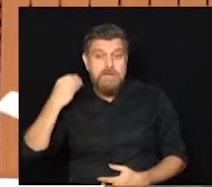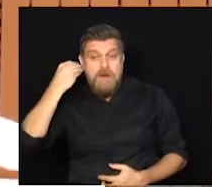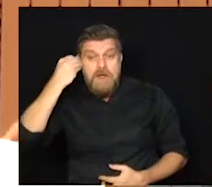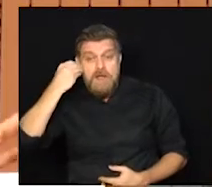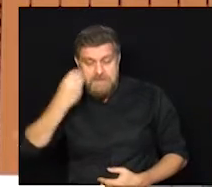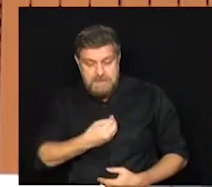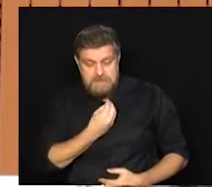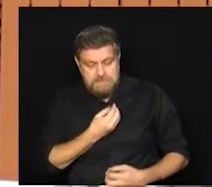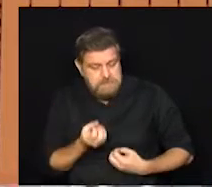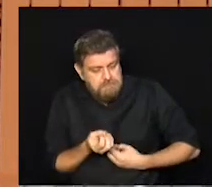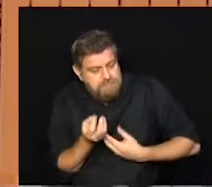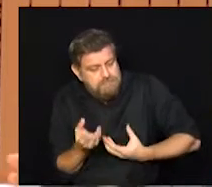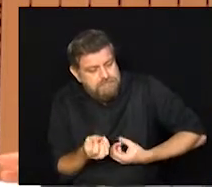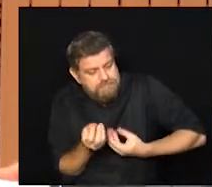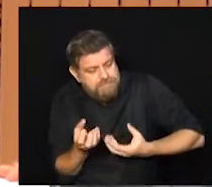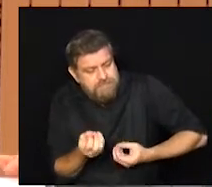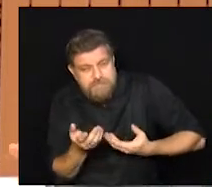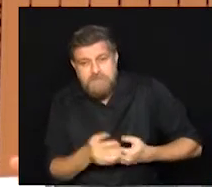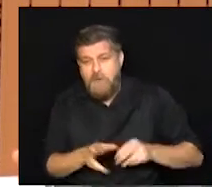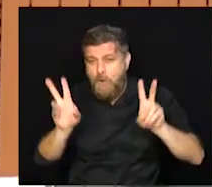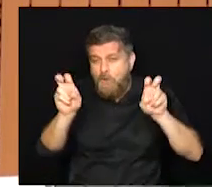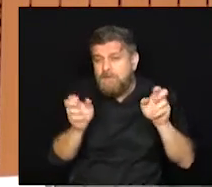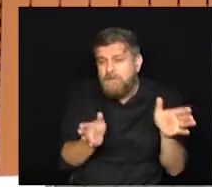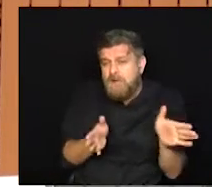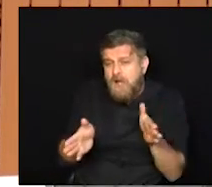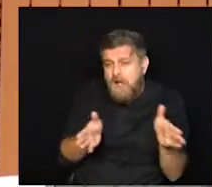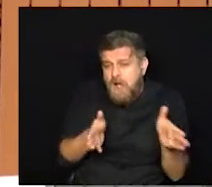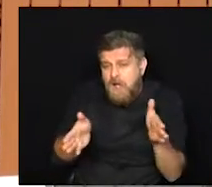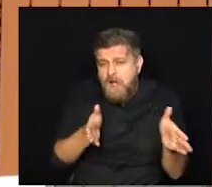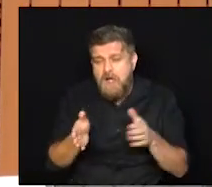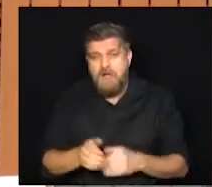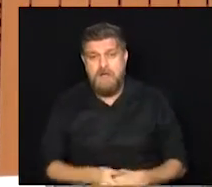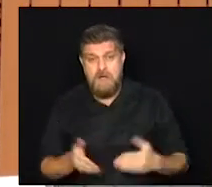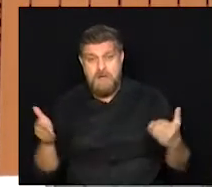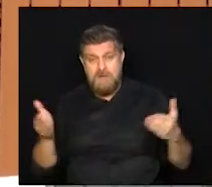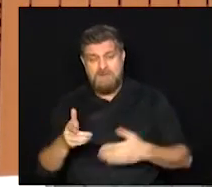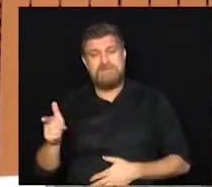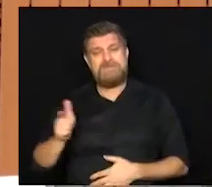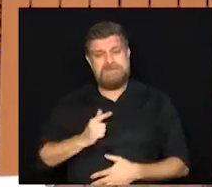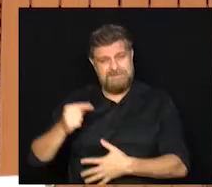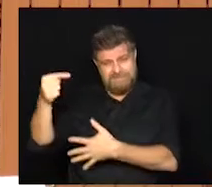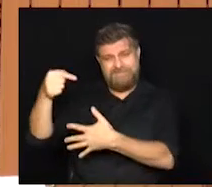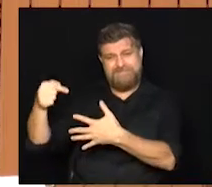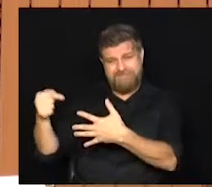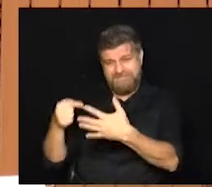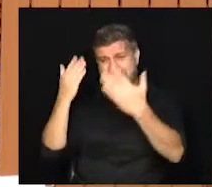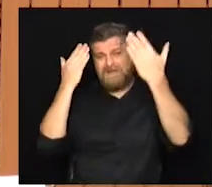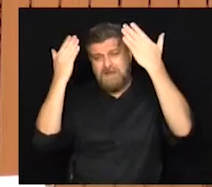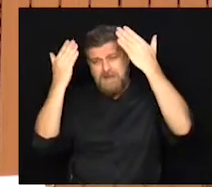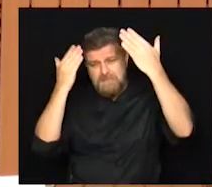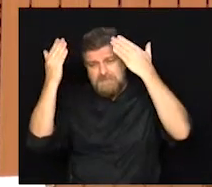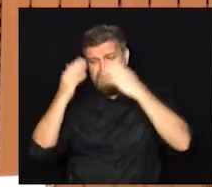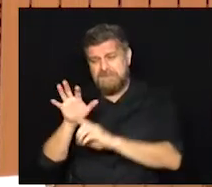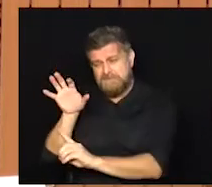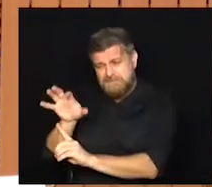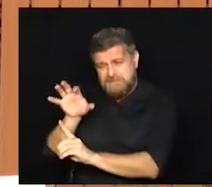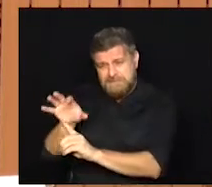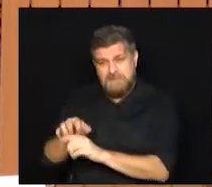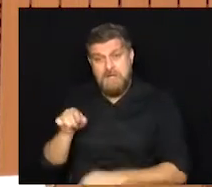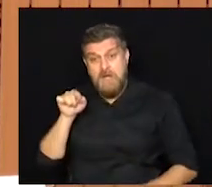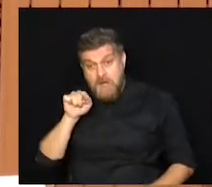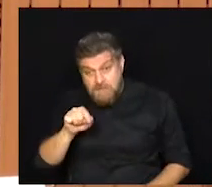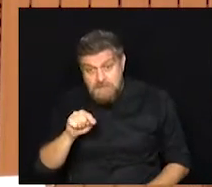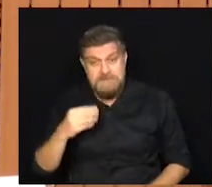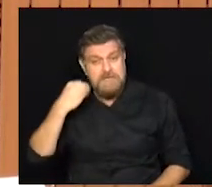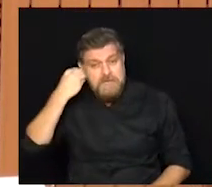o que você tem a dizer a respeito de acessibilidade, né? Que hoje realmente esses fatores psicológicos dos pais, que você trabalhou em cima